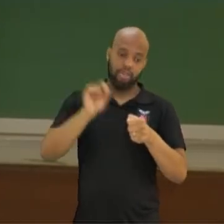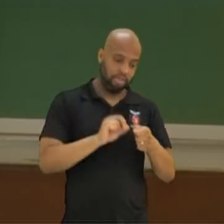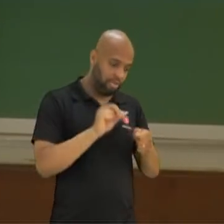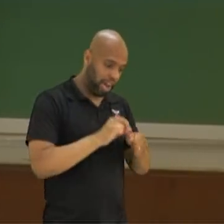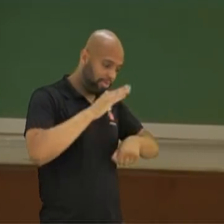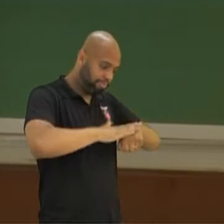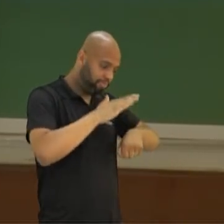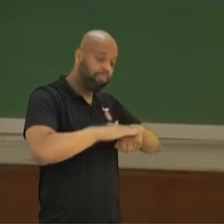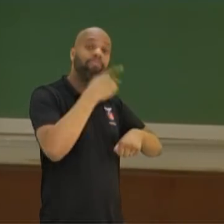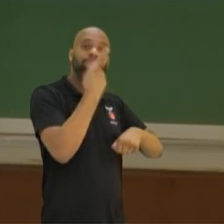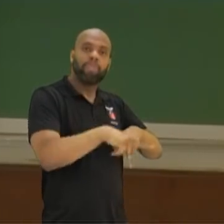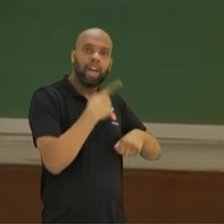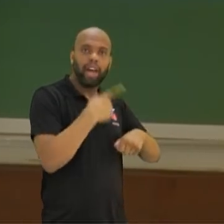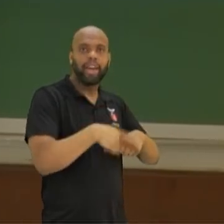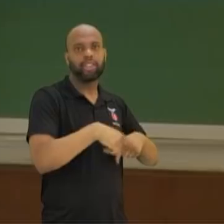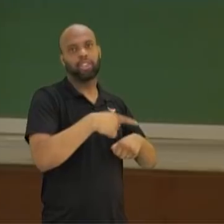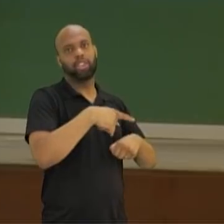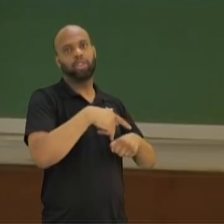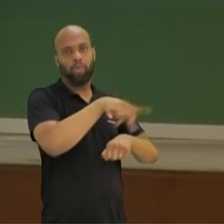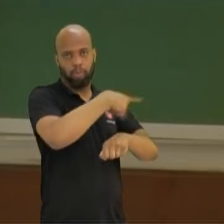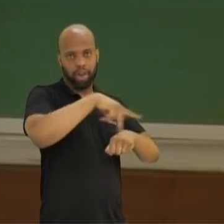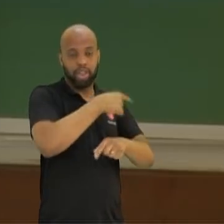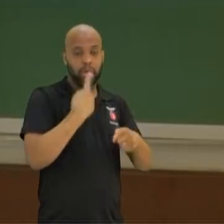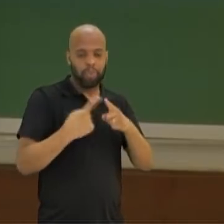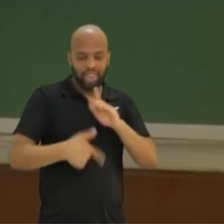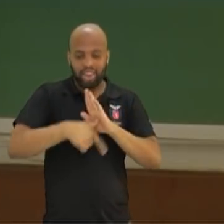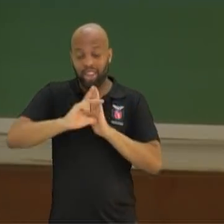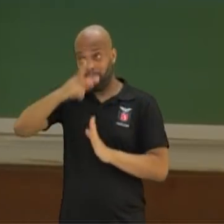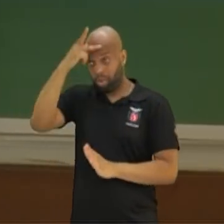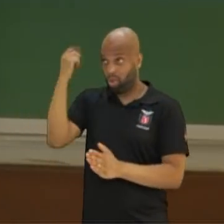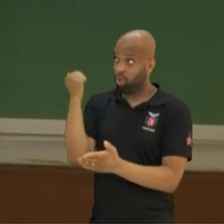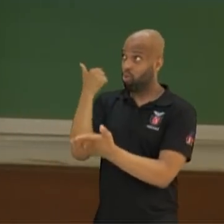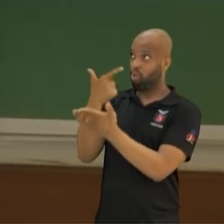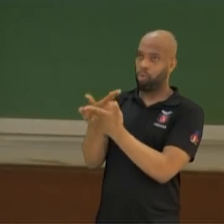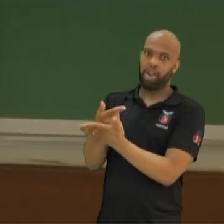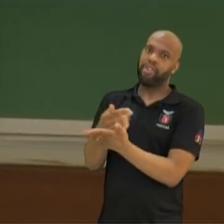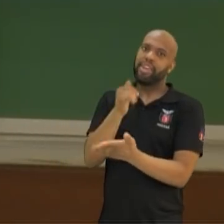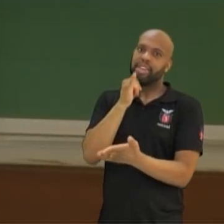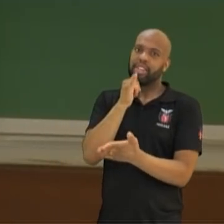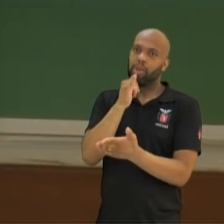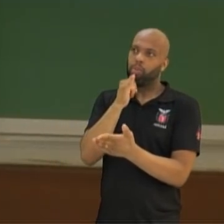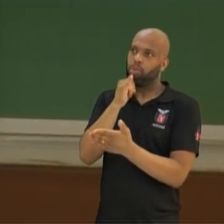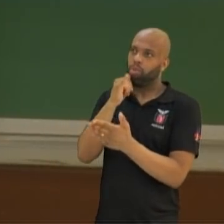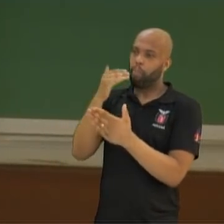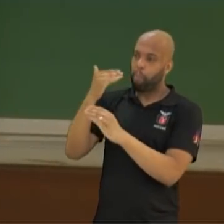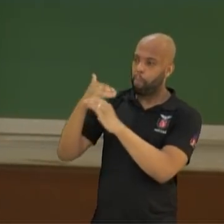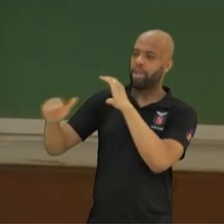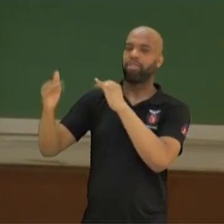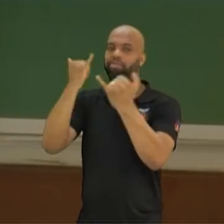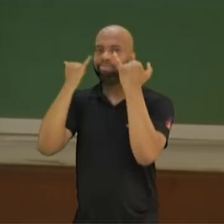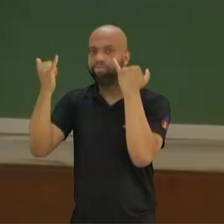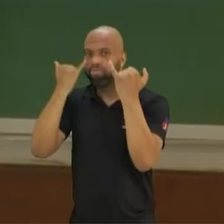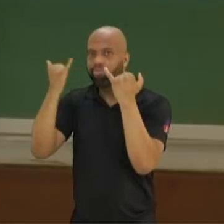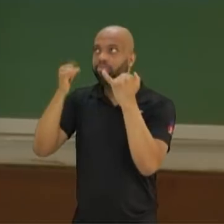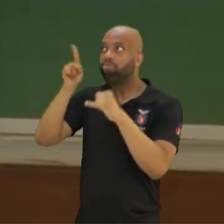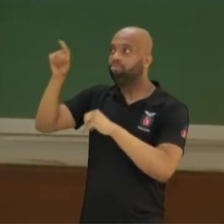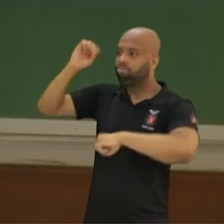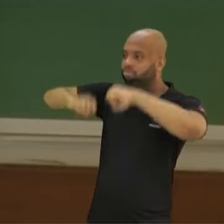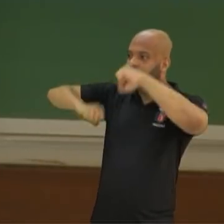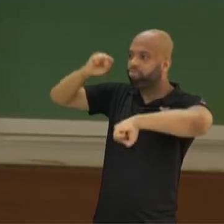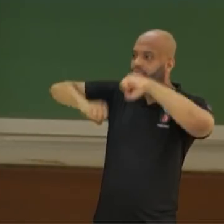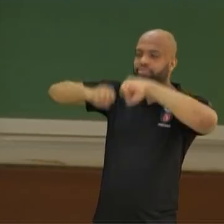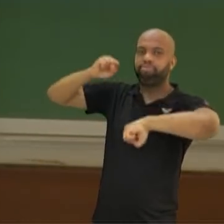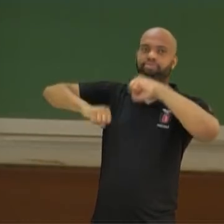comprava um determinado produto, este produto era então enviada a sua informação à sua fábrica matriz,